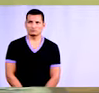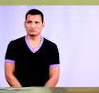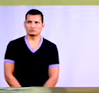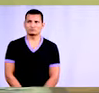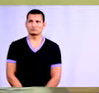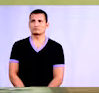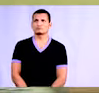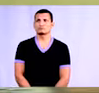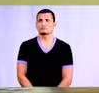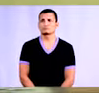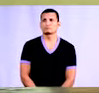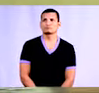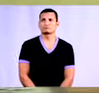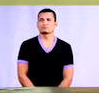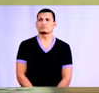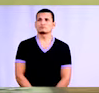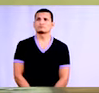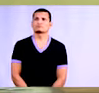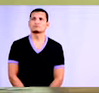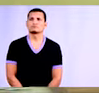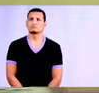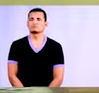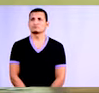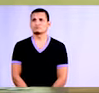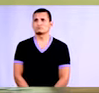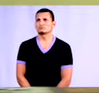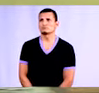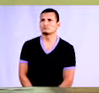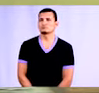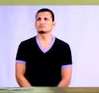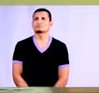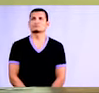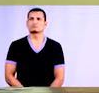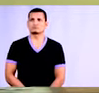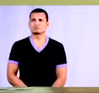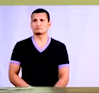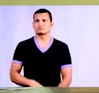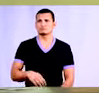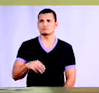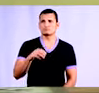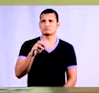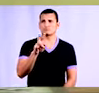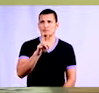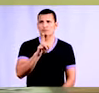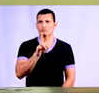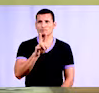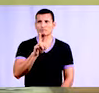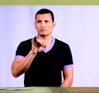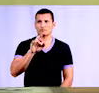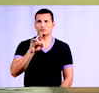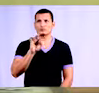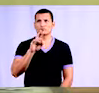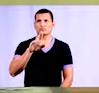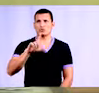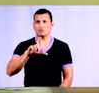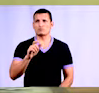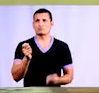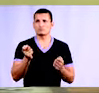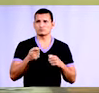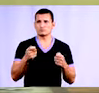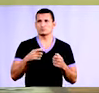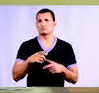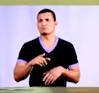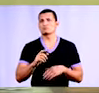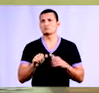o Novai respondeu também, ó, 4. Com a memória virtual, é possível aumentar o número de processos concorrentes, ao mesmo tempo oferecer ao processo uma memória